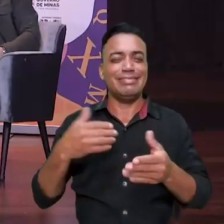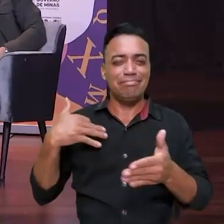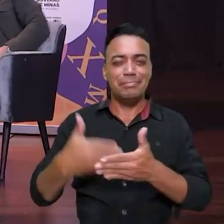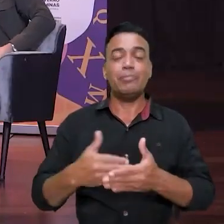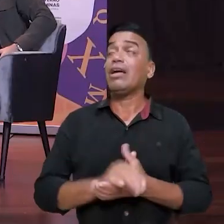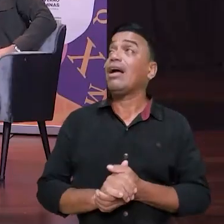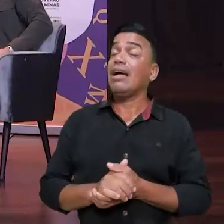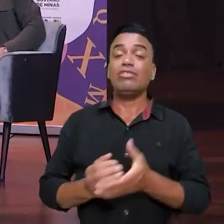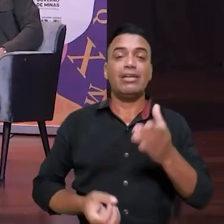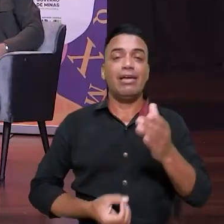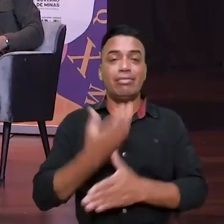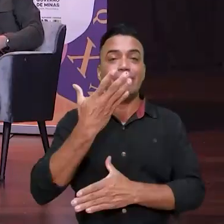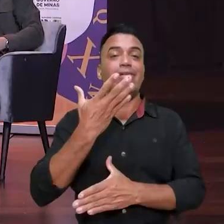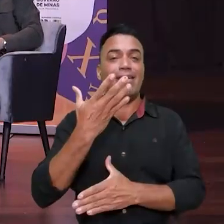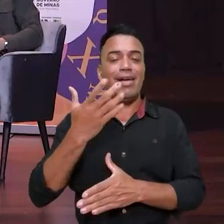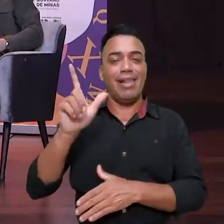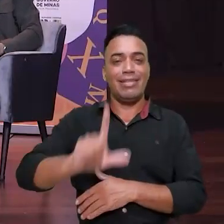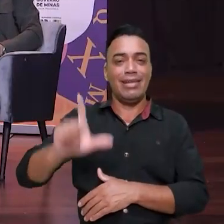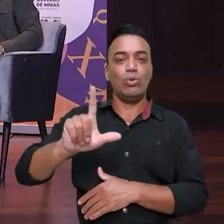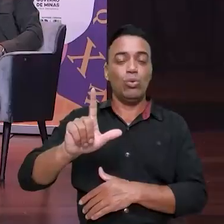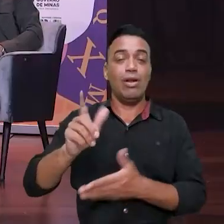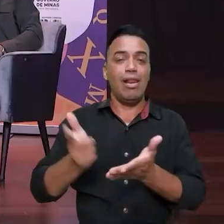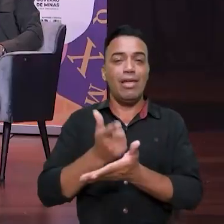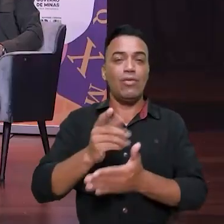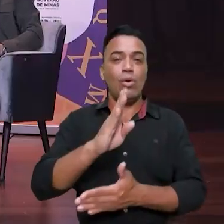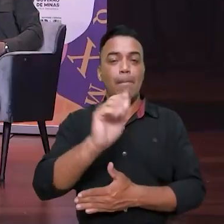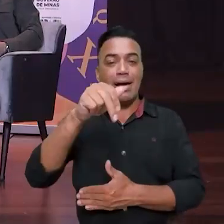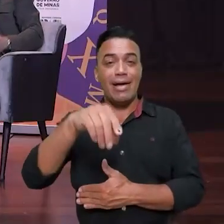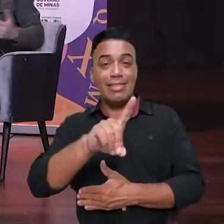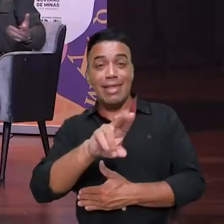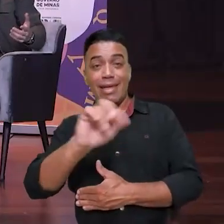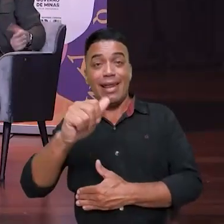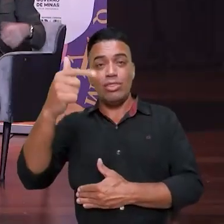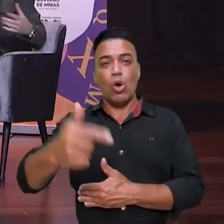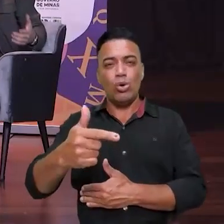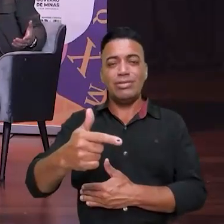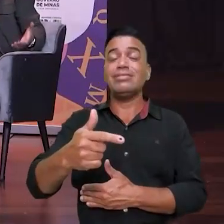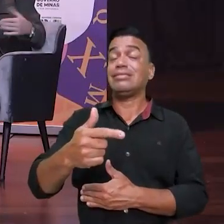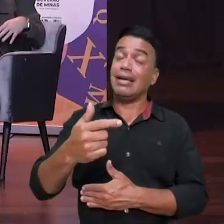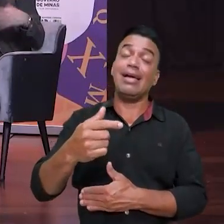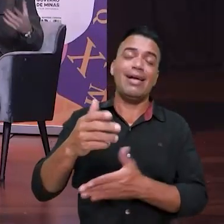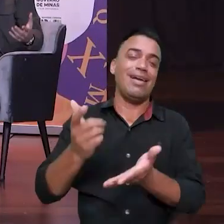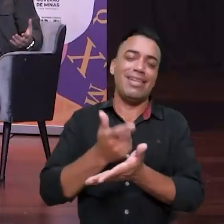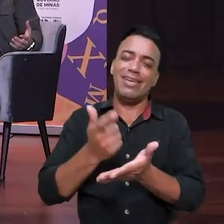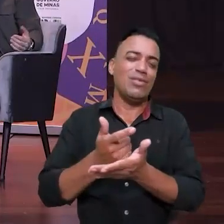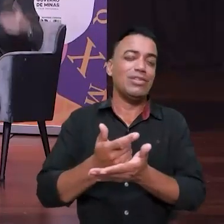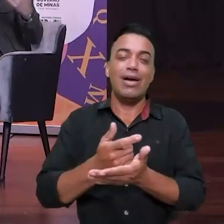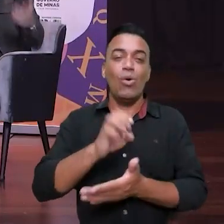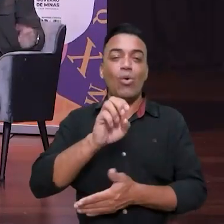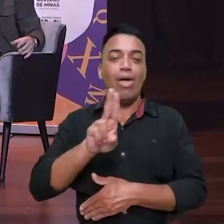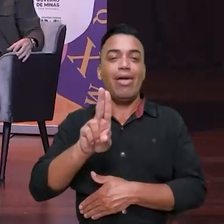E aí você estreia na literatura com o Bandeira 2. Bandeira 2 é um heterônimo, mais uma vez, para dar conta de tantos